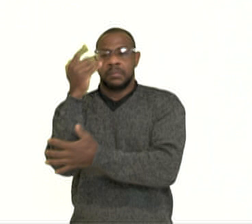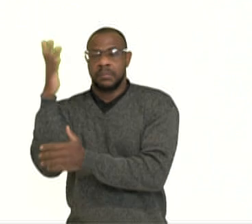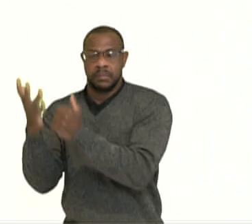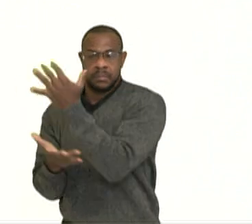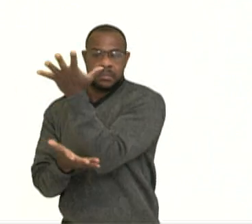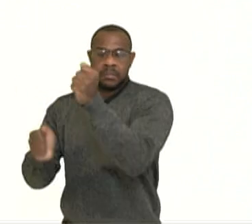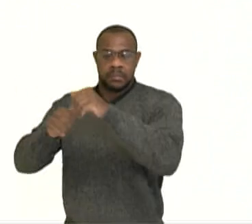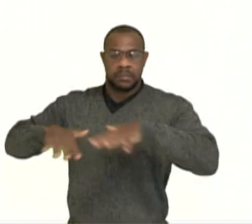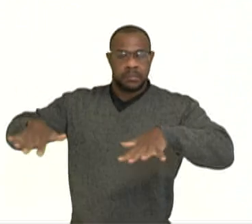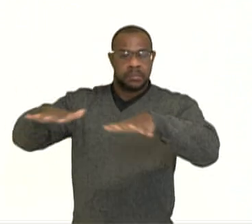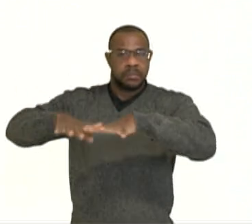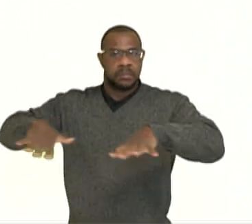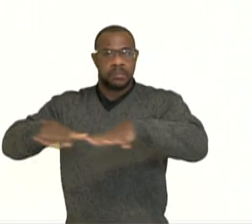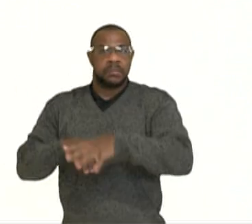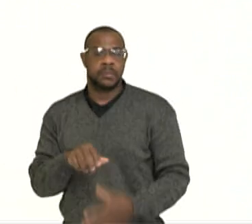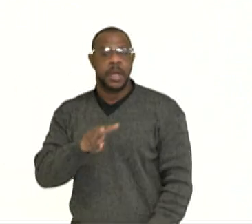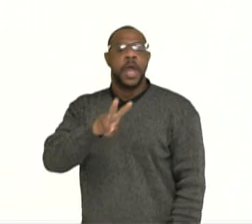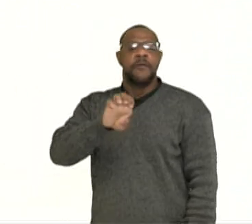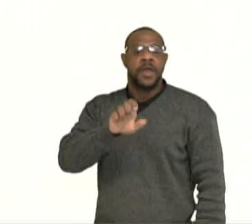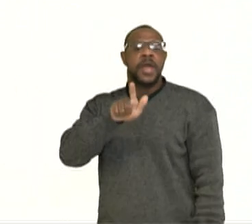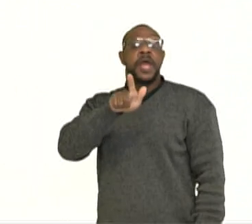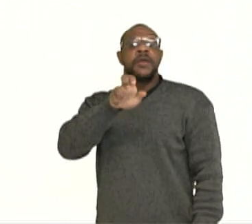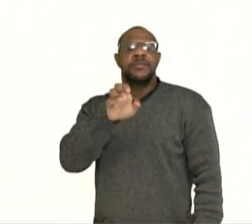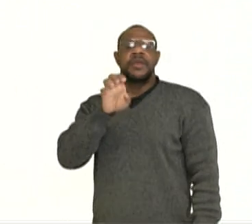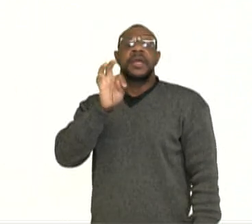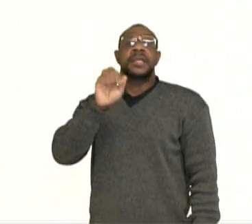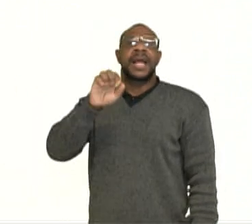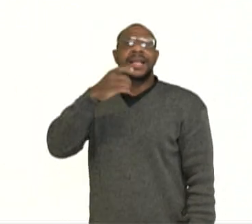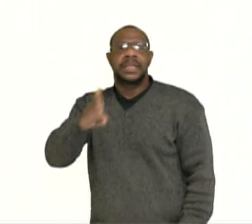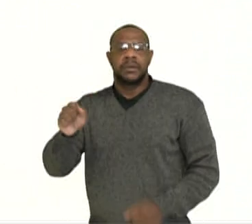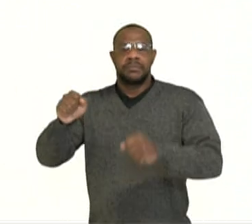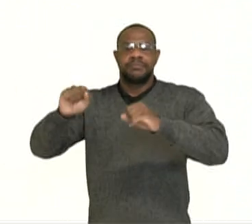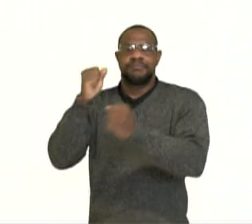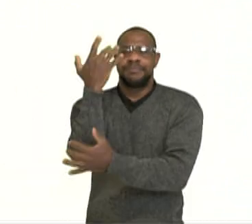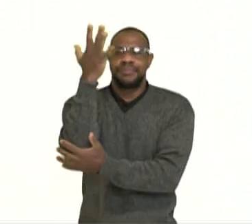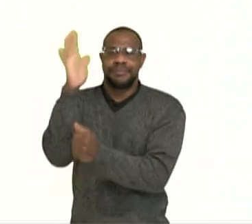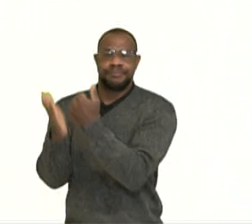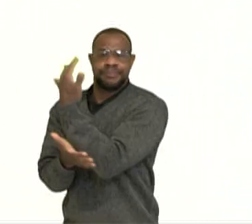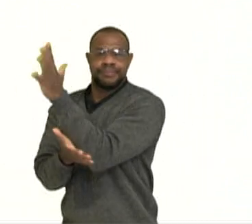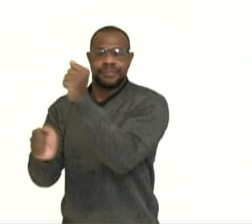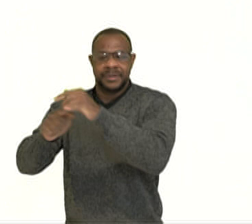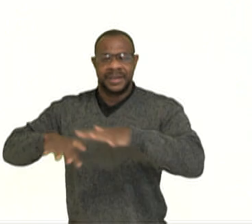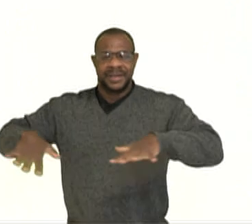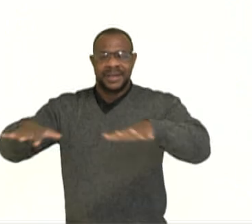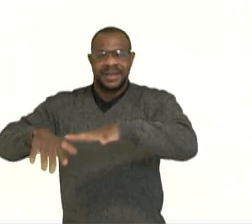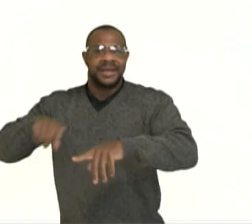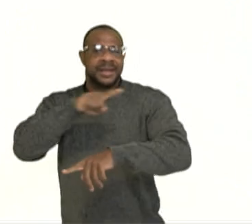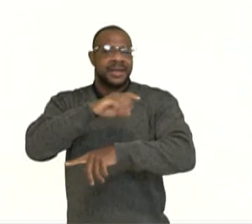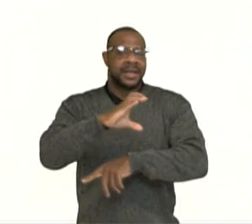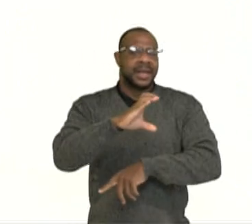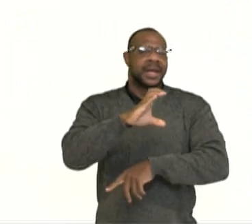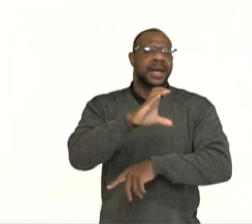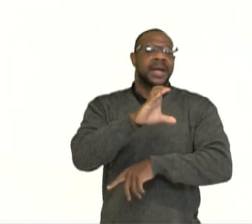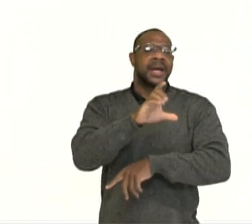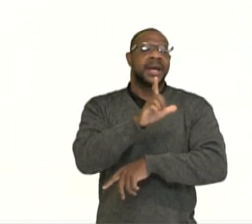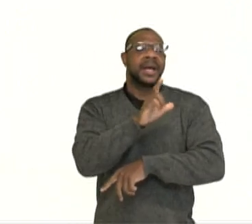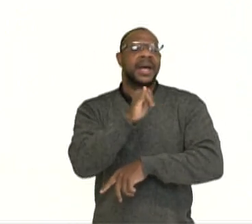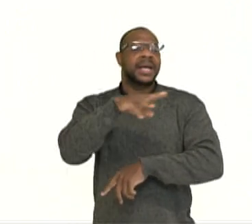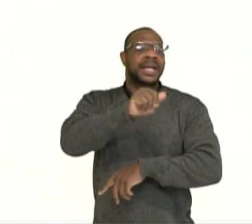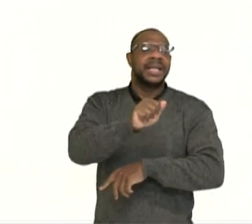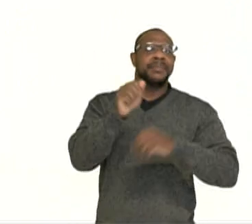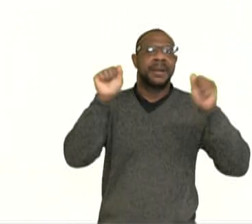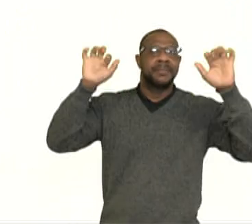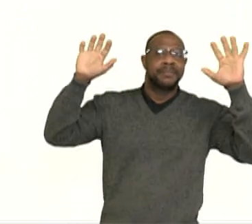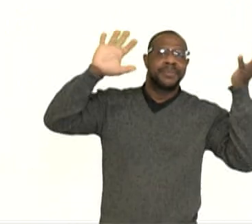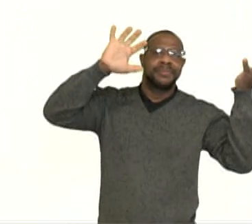vão influenciar na formação das paisagens e no desenvolvimento da vegetação. Quando falamos em